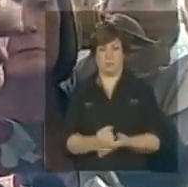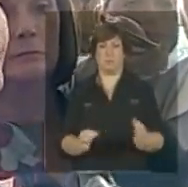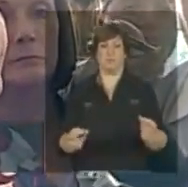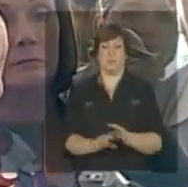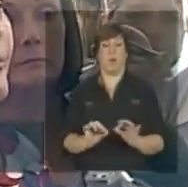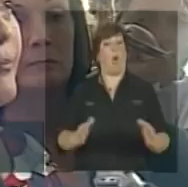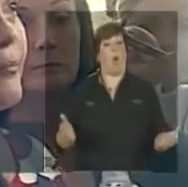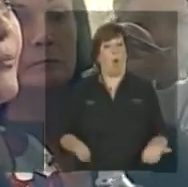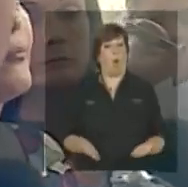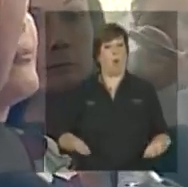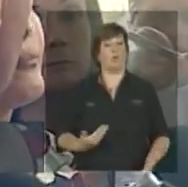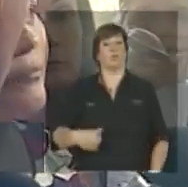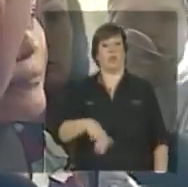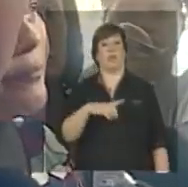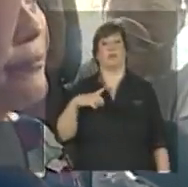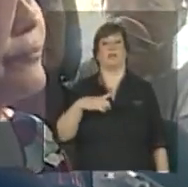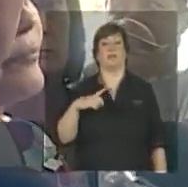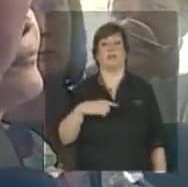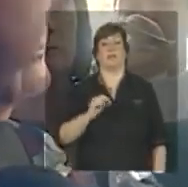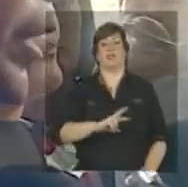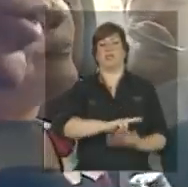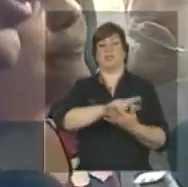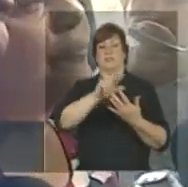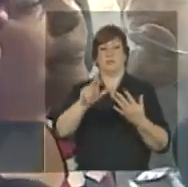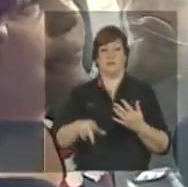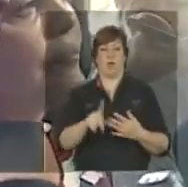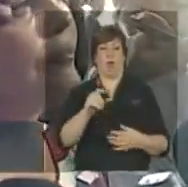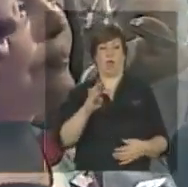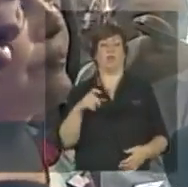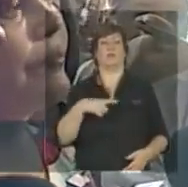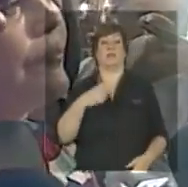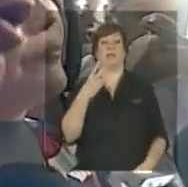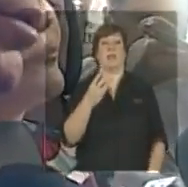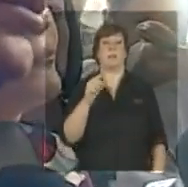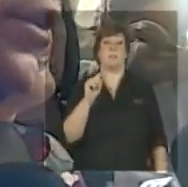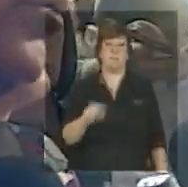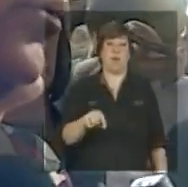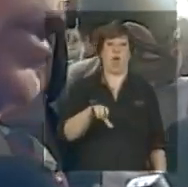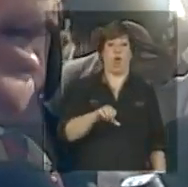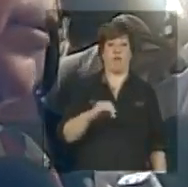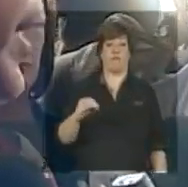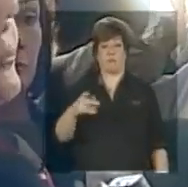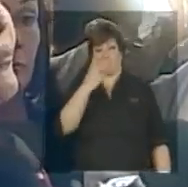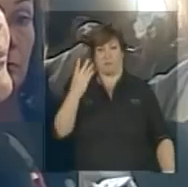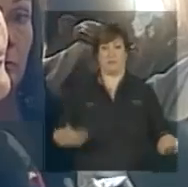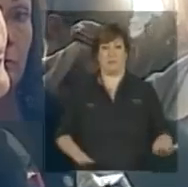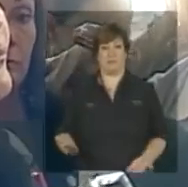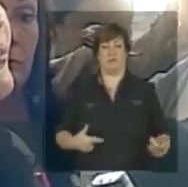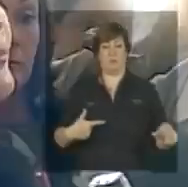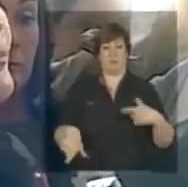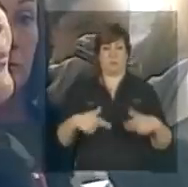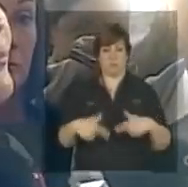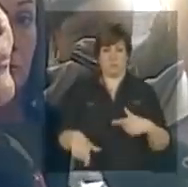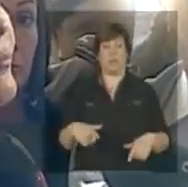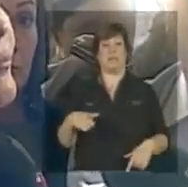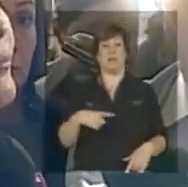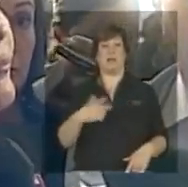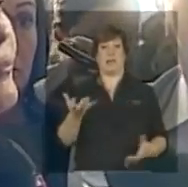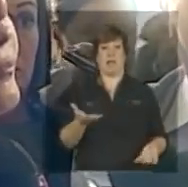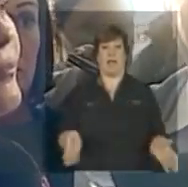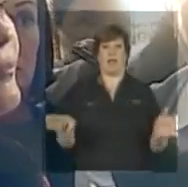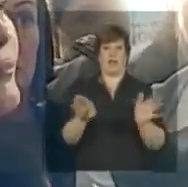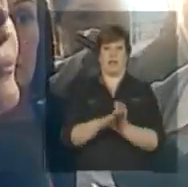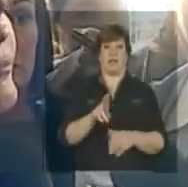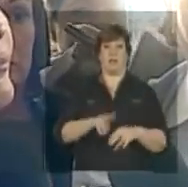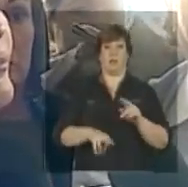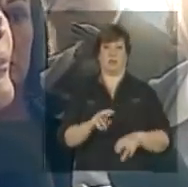Hoje nós temos nos diversos lotes em torno de 3.900 funcionários e queremos chegar até o mês de